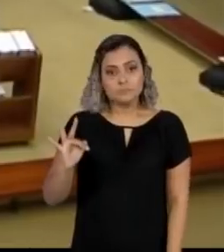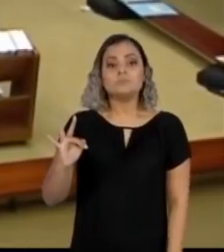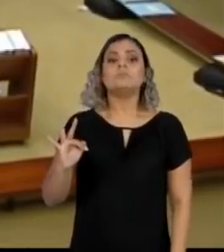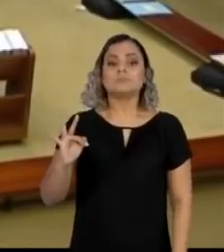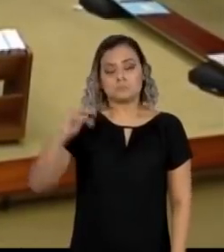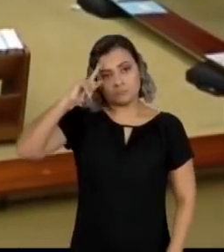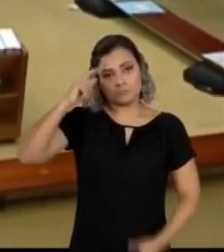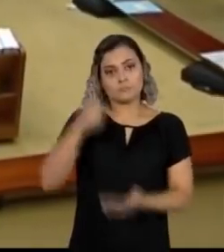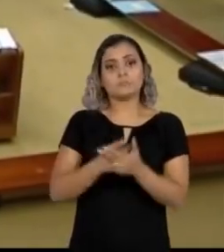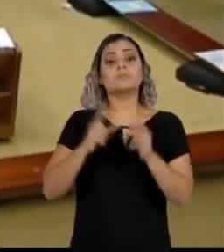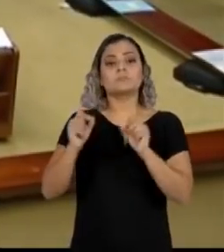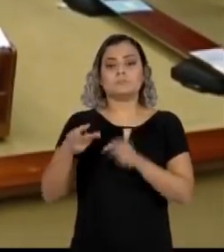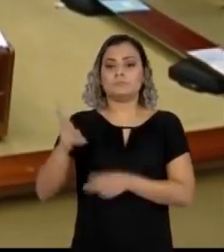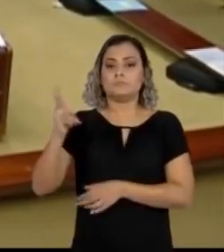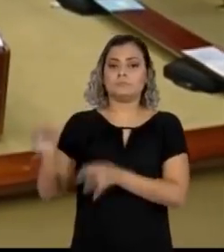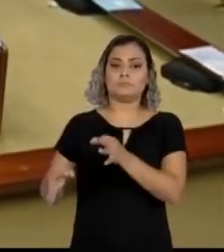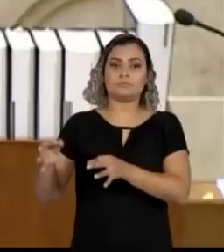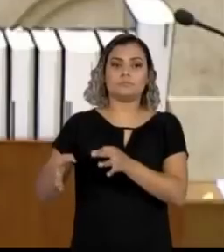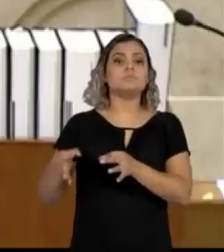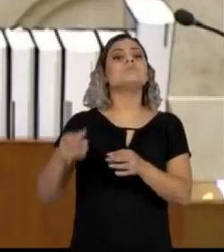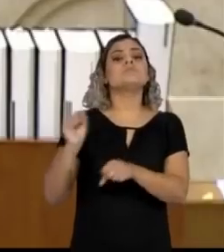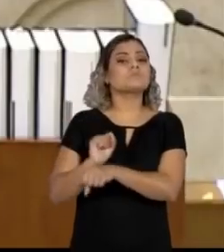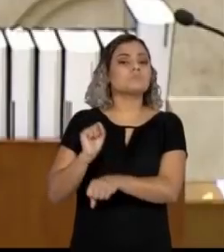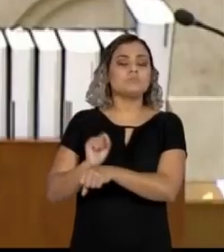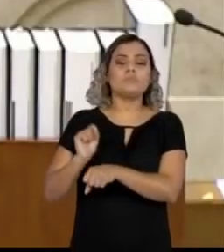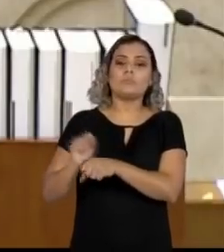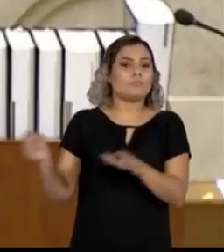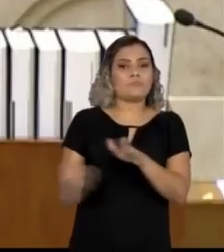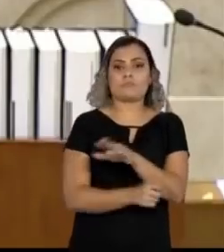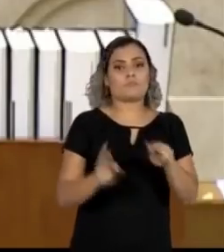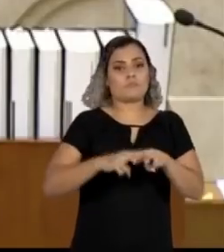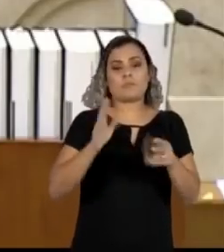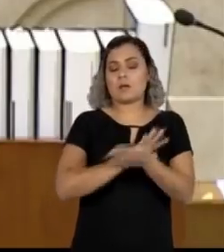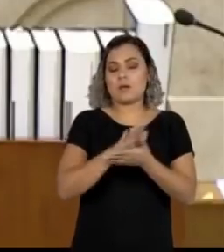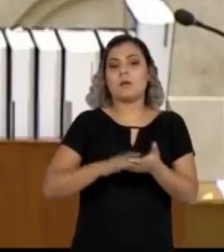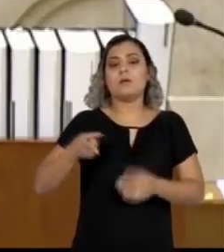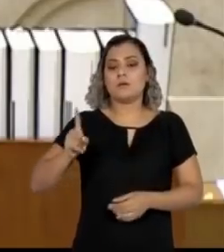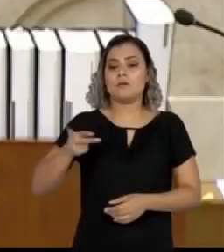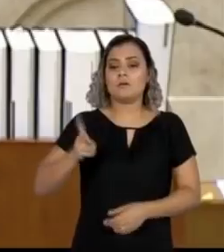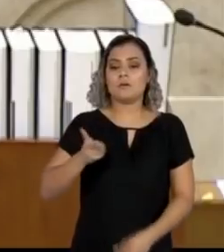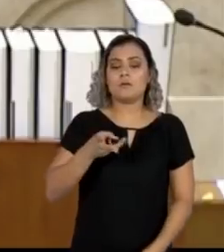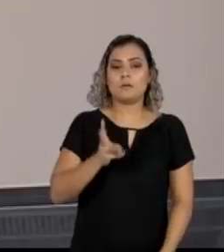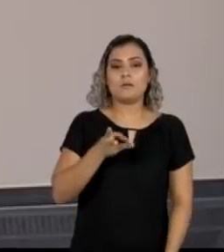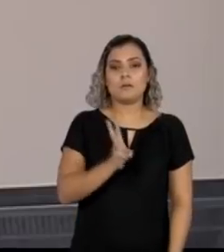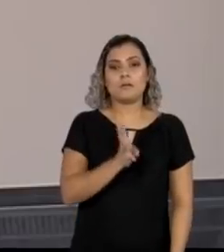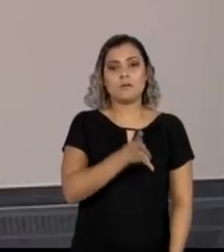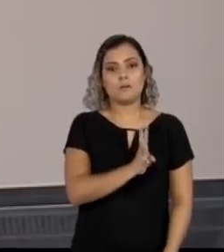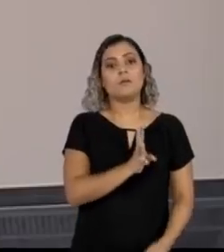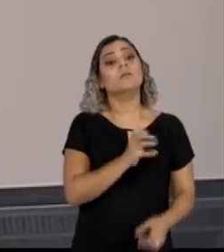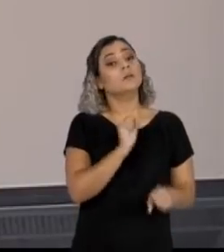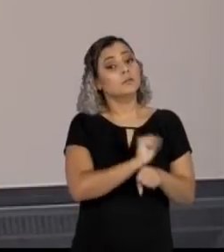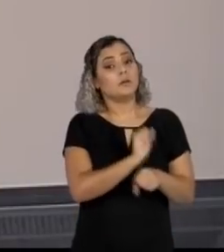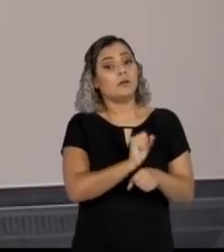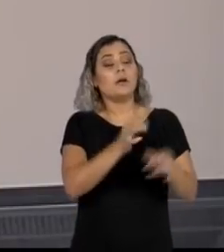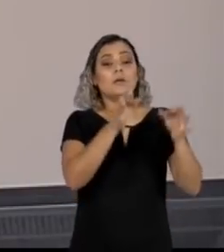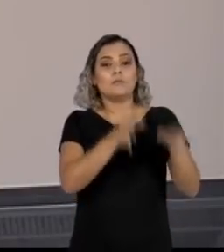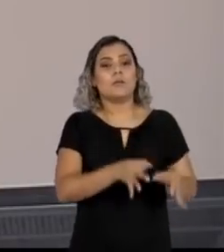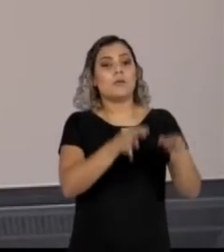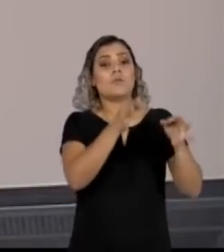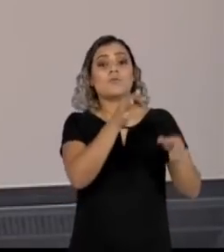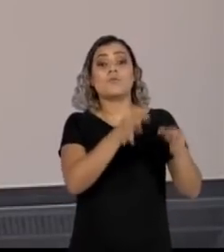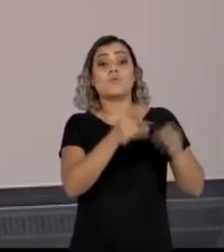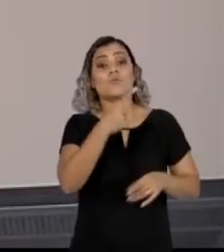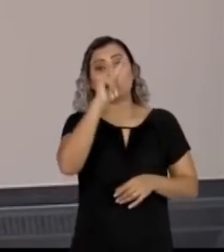o princípio do trânsito em julgado, quando são esgotados todos os recursos da defesa. Para Gebran Neto, no entanto,